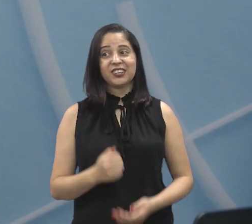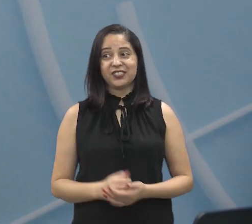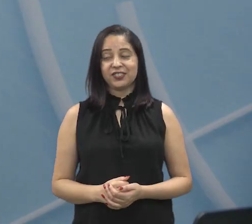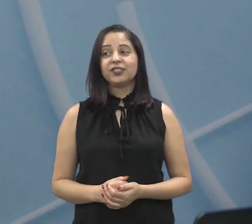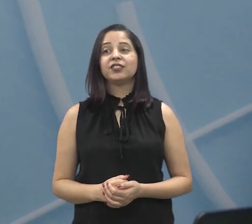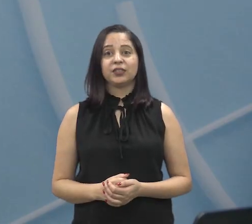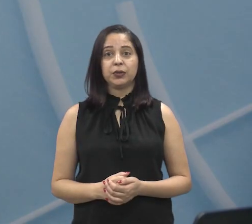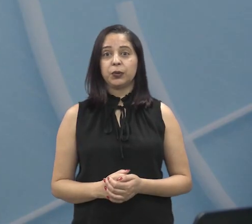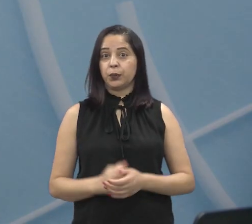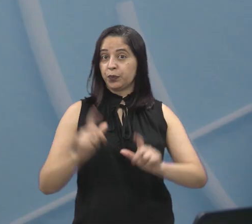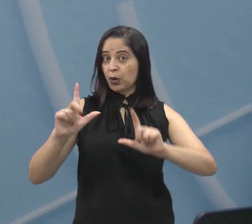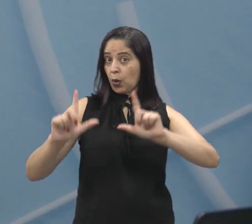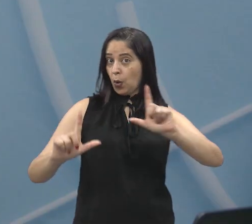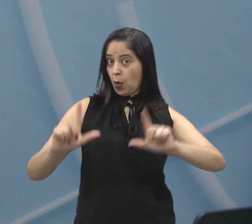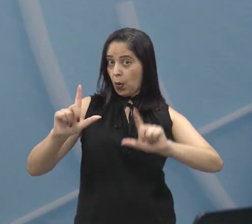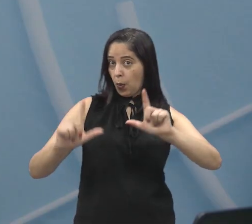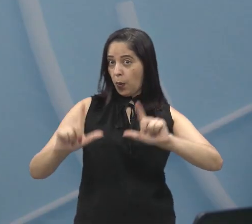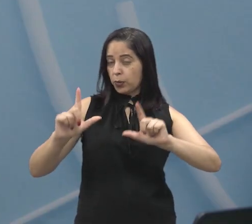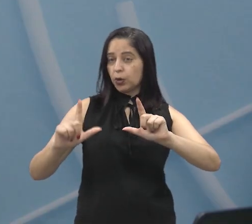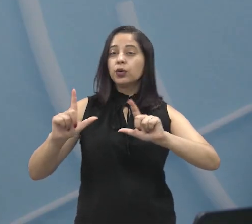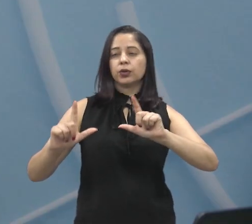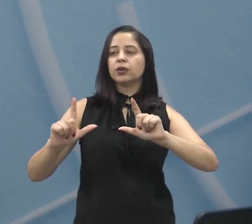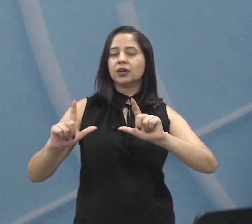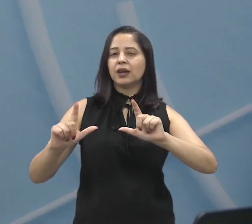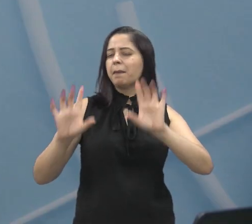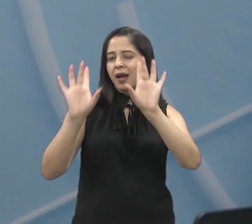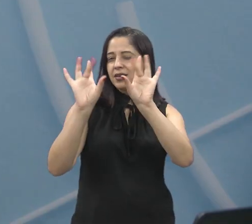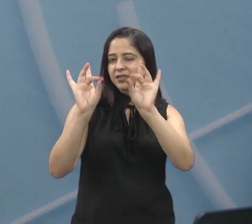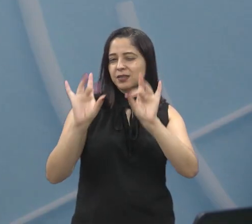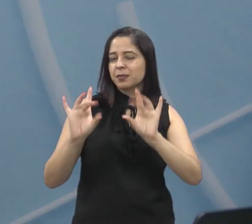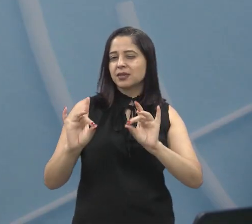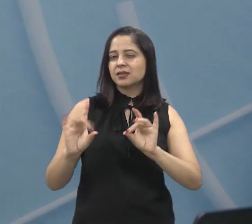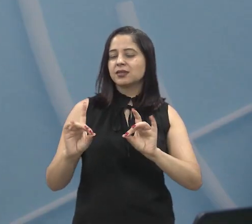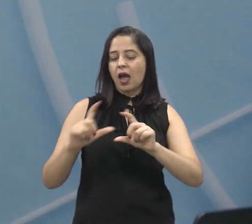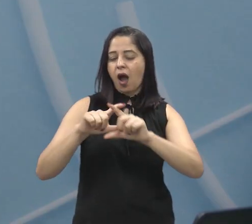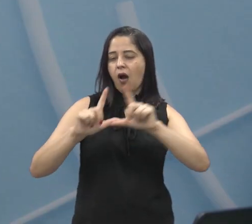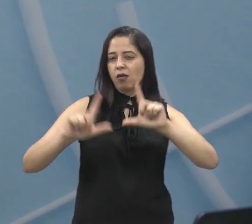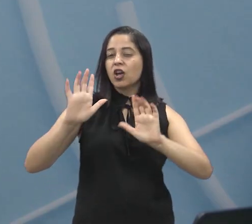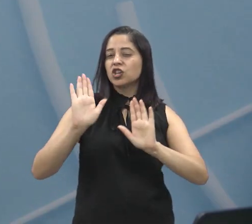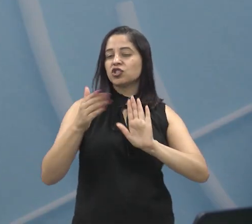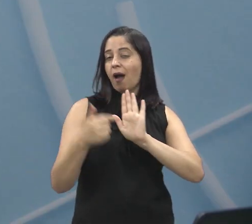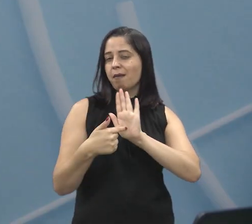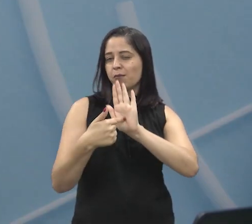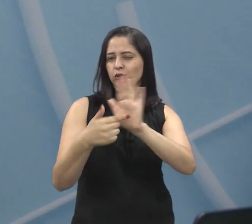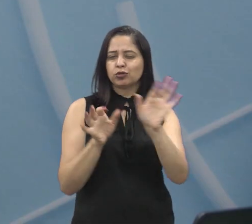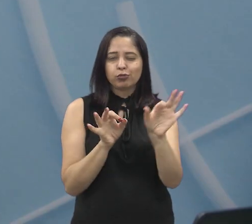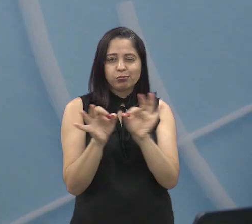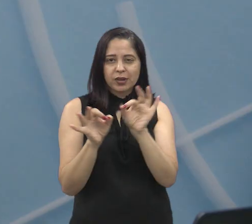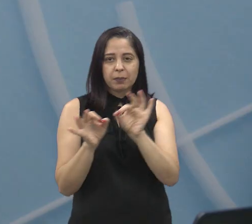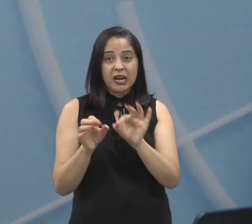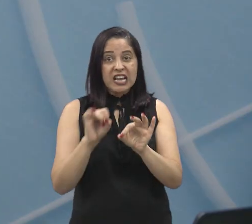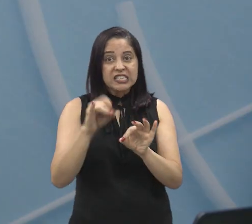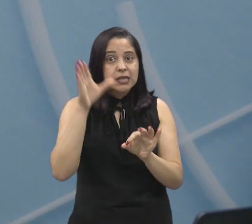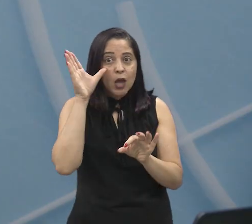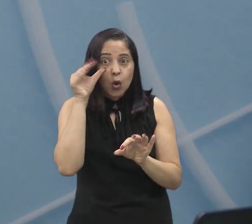um episódio do Câmara Doc, que foi um especial aqui que a TV Câmara de São José dos Campos preparou. Se você tiver curiosidade, né, quiser